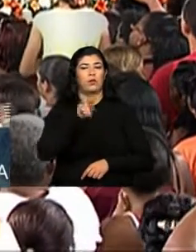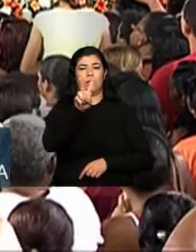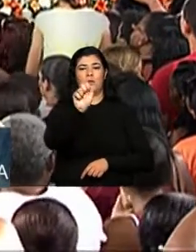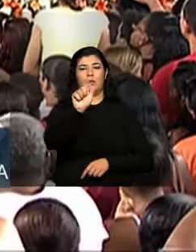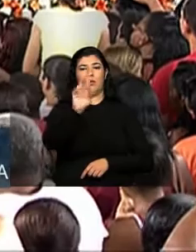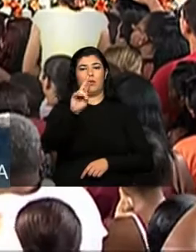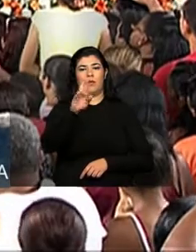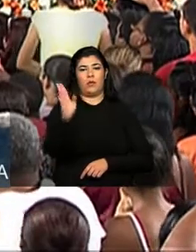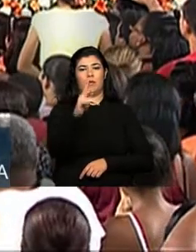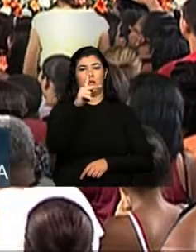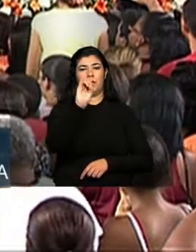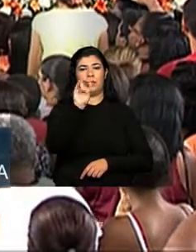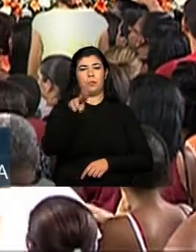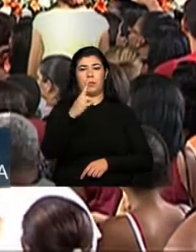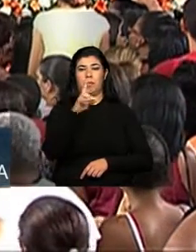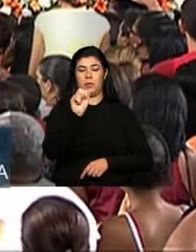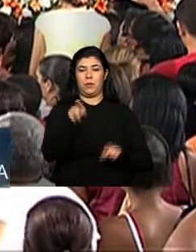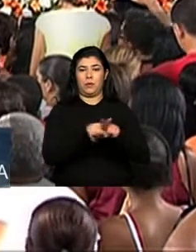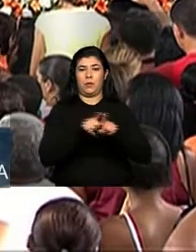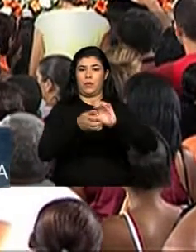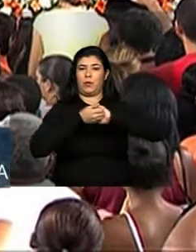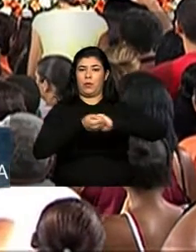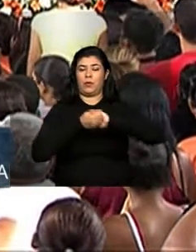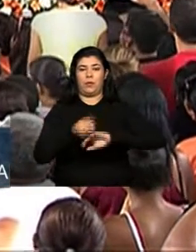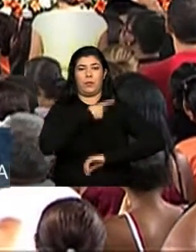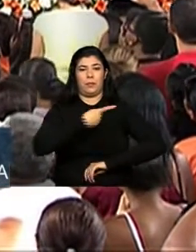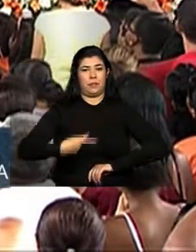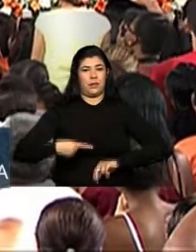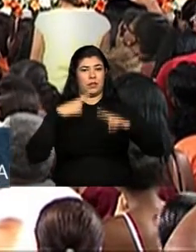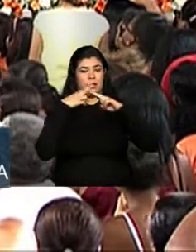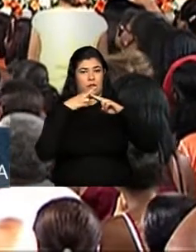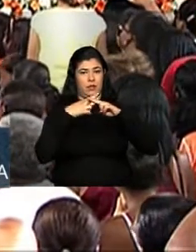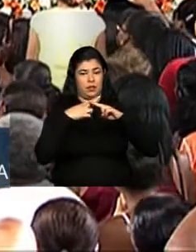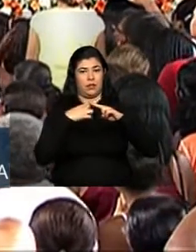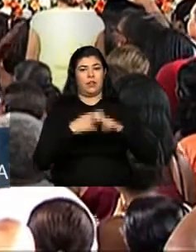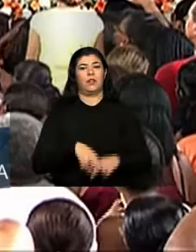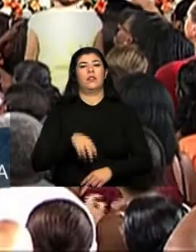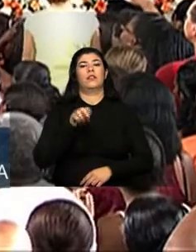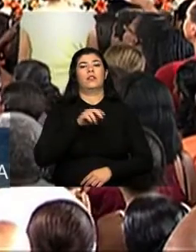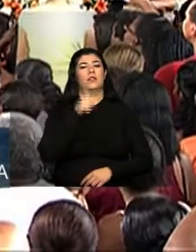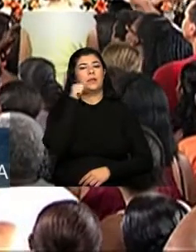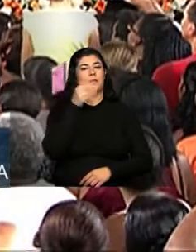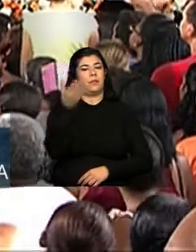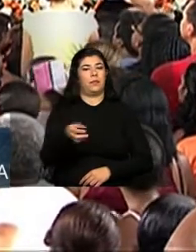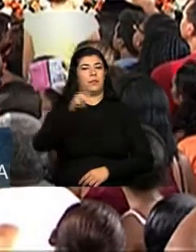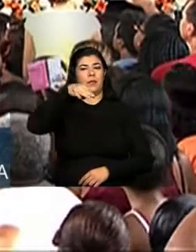Quero também cumprimentar aqui a presidente da Caixa Econômica Federal, Miriam